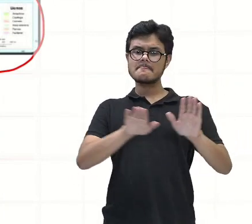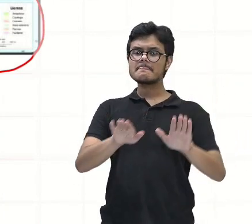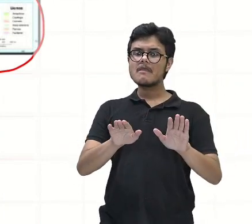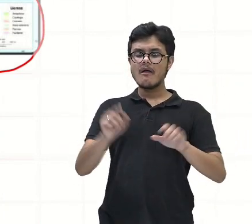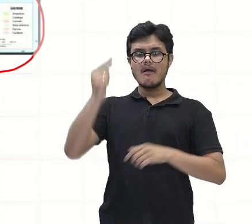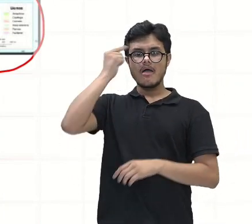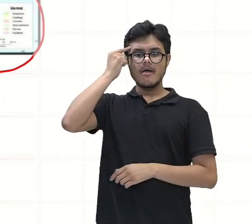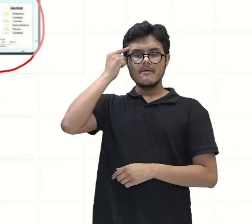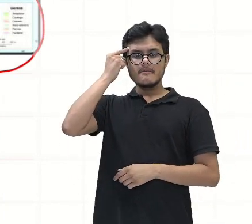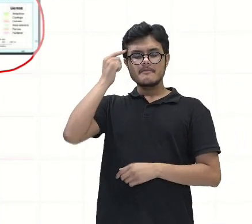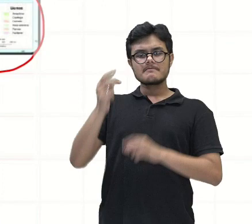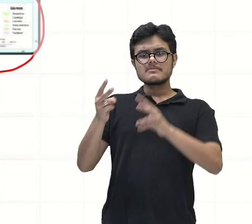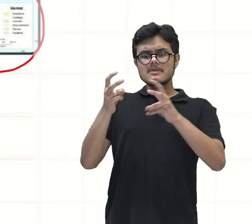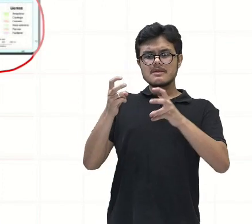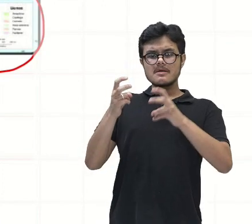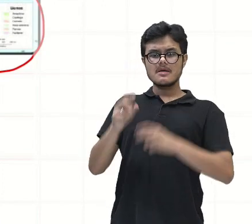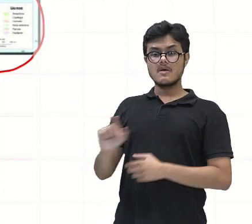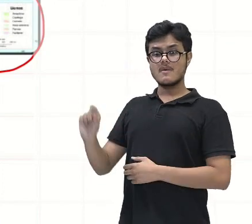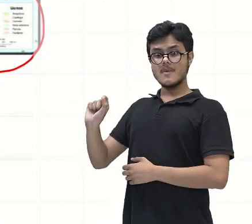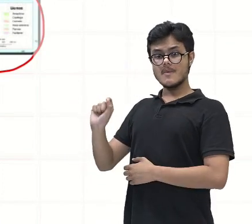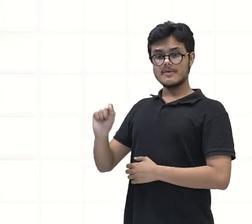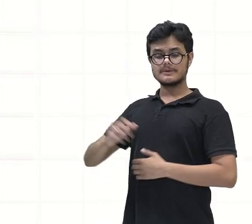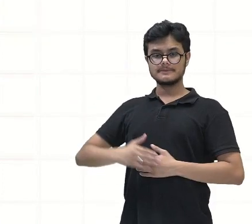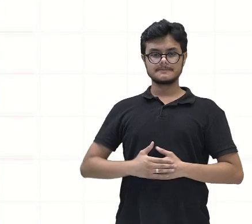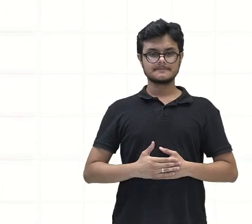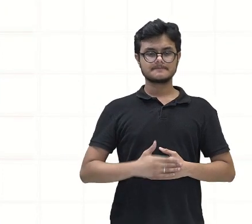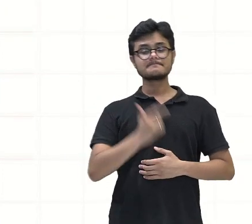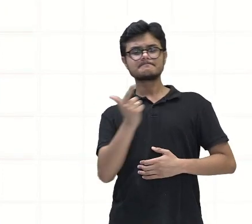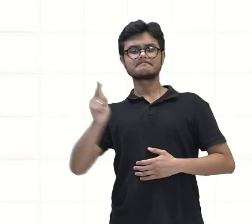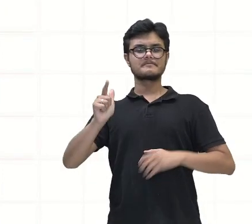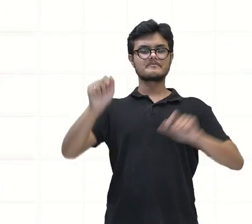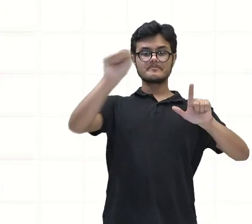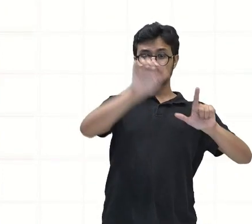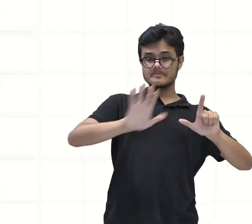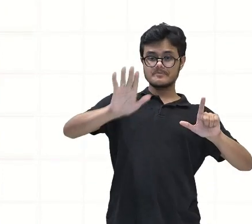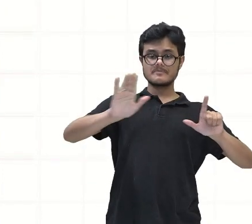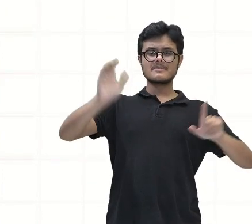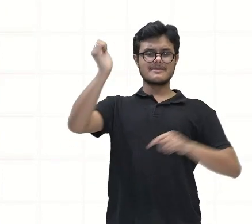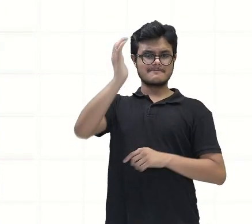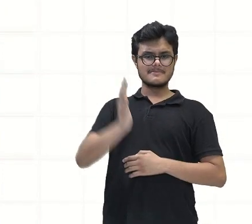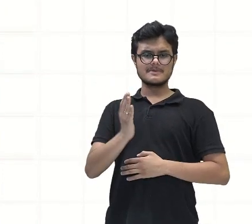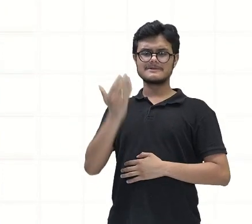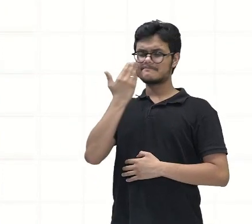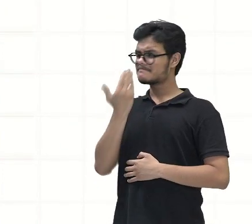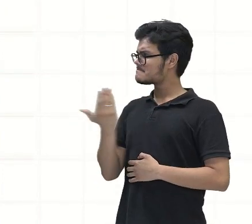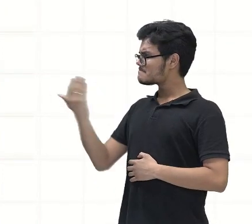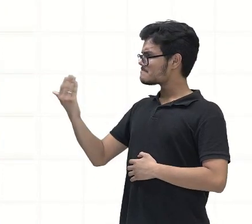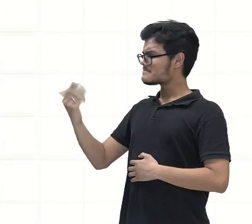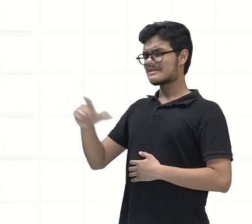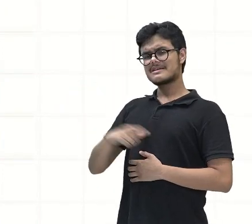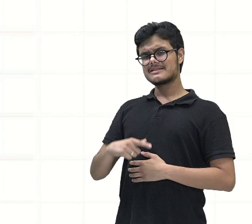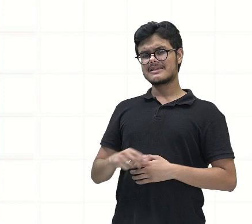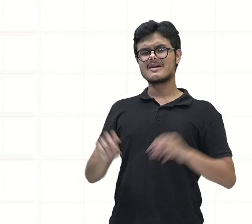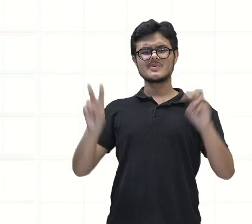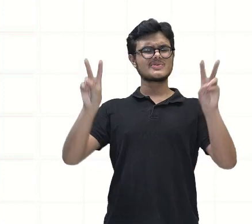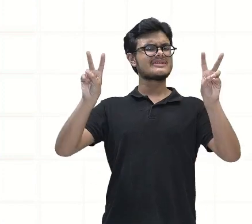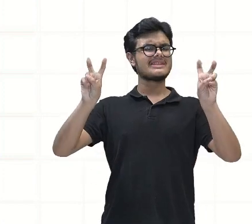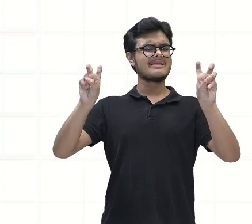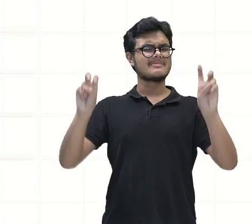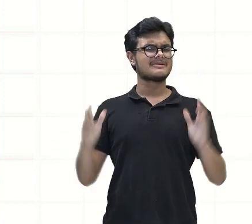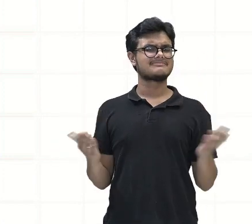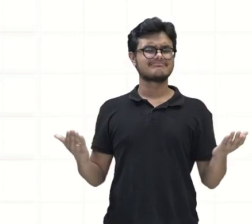vai continuar observando né alguns mapas temáticos aqui e aí a gente tem um próximo mapa que é o da